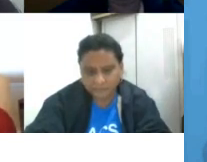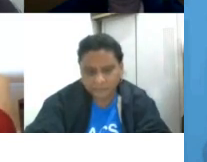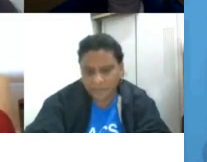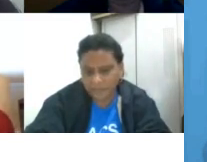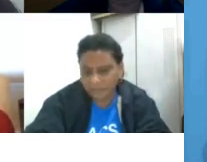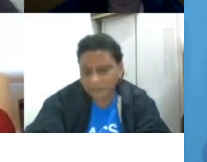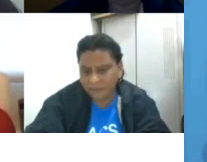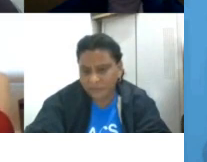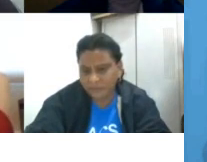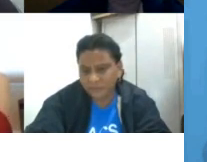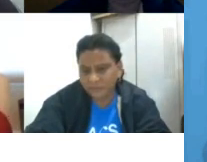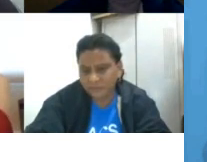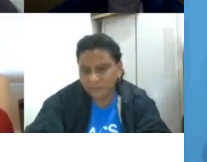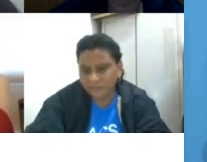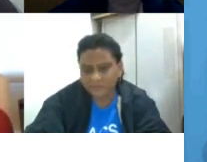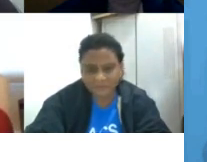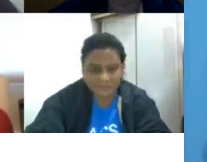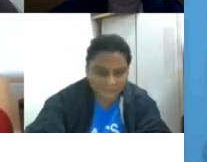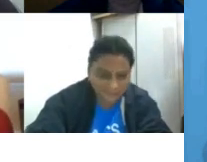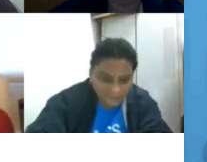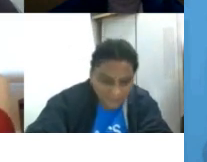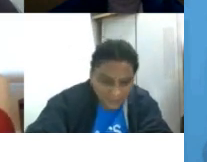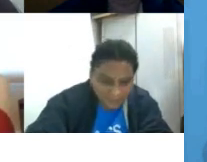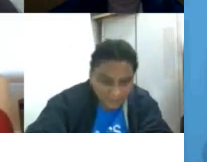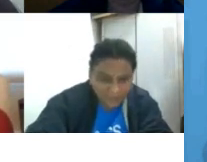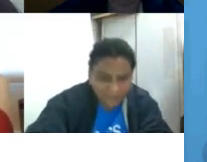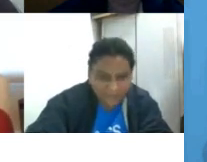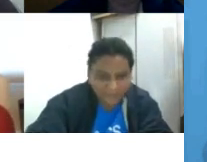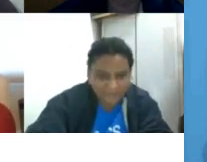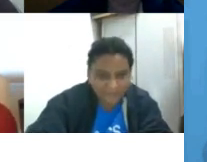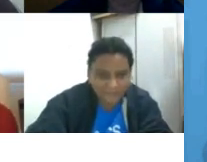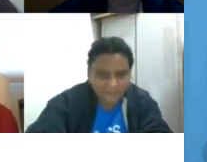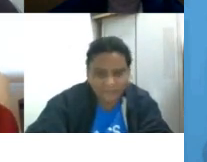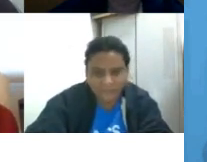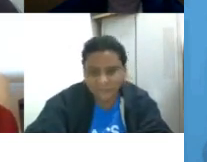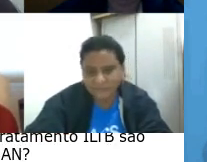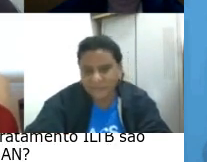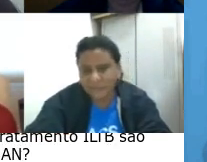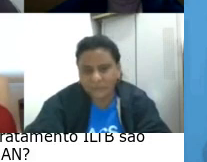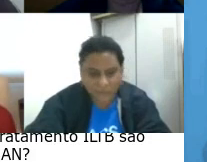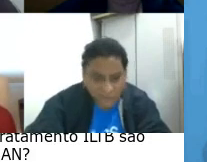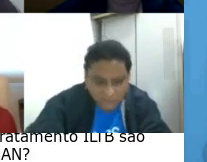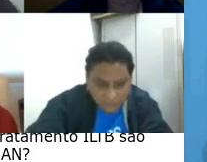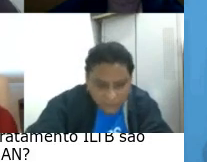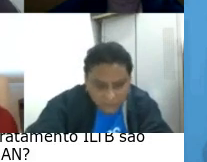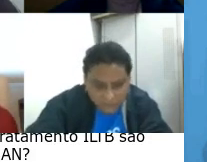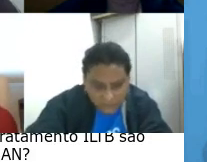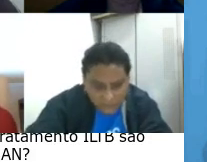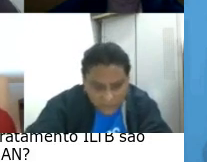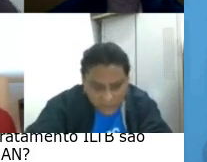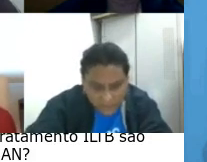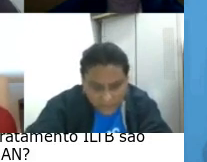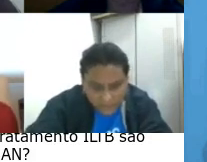decidiu ao menos escutar e aí a gente entendeu a história compreendeu o porquê a negativa do